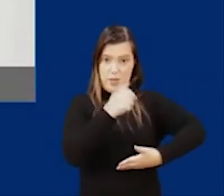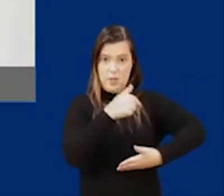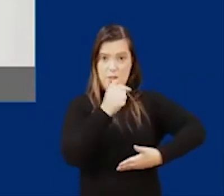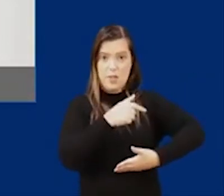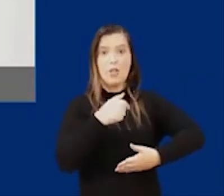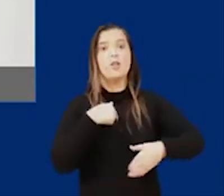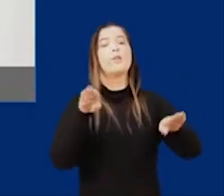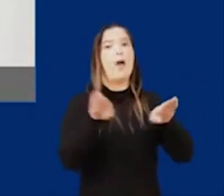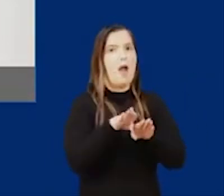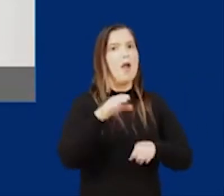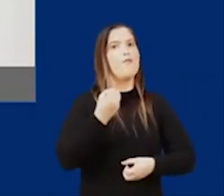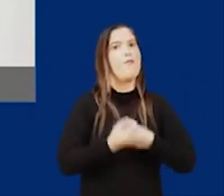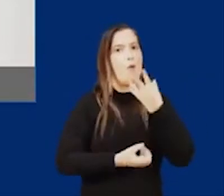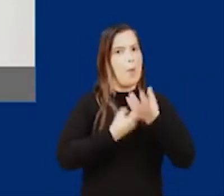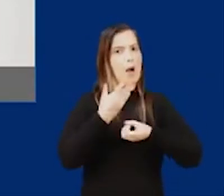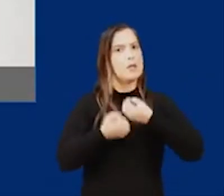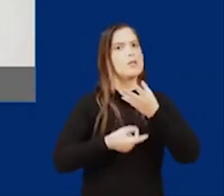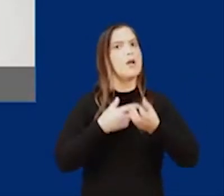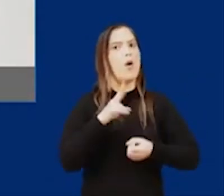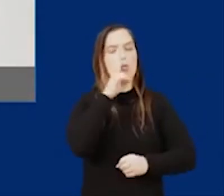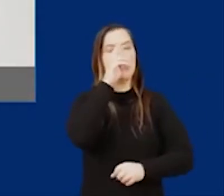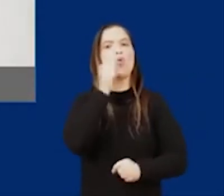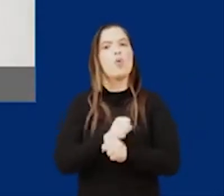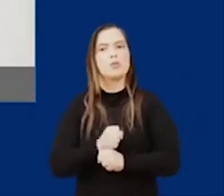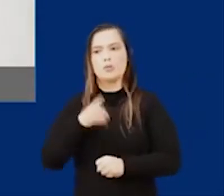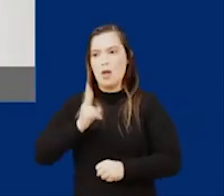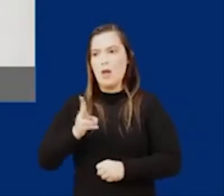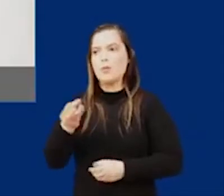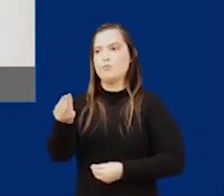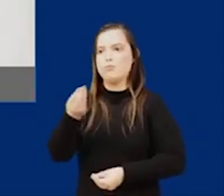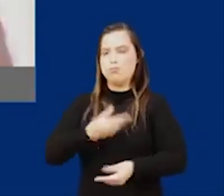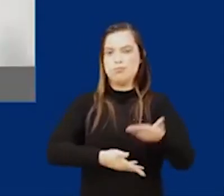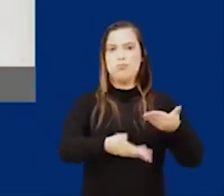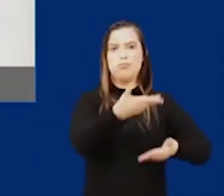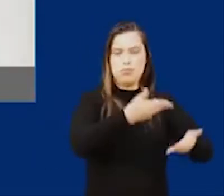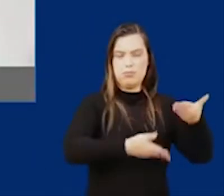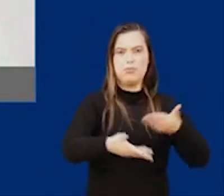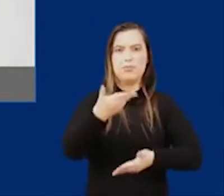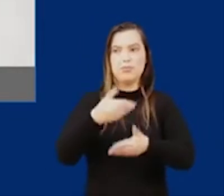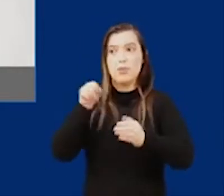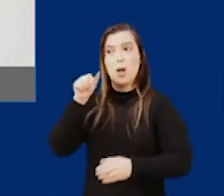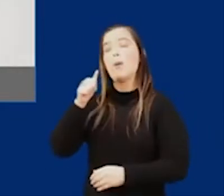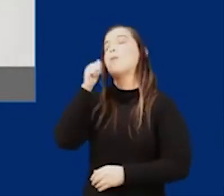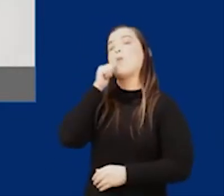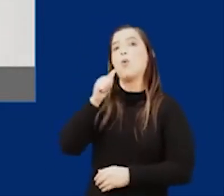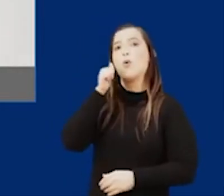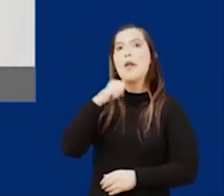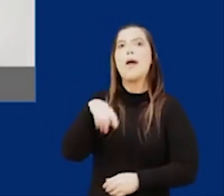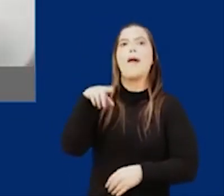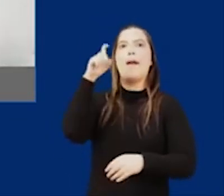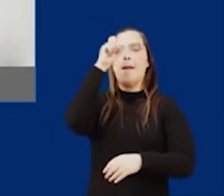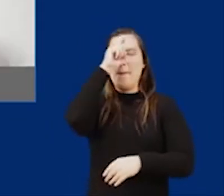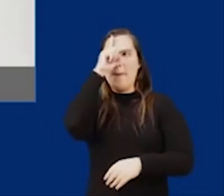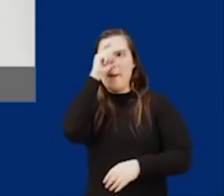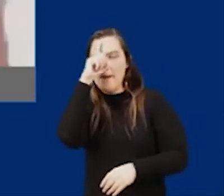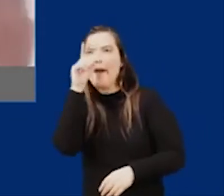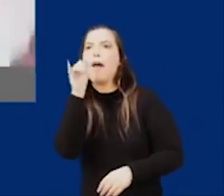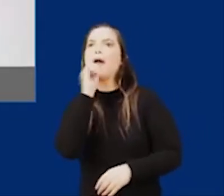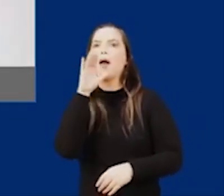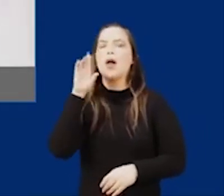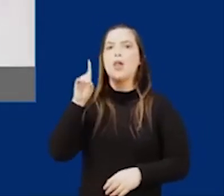informada e que fortalece, né? E para isso tem essas mulheres medicina, essas mulheres